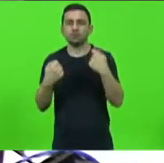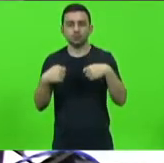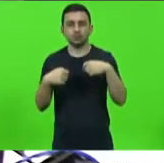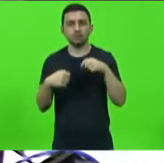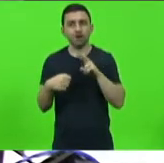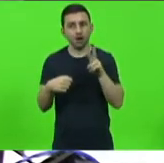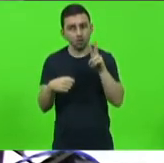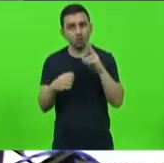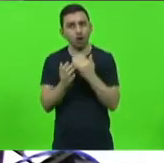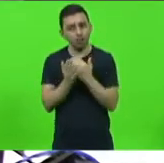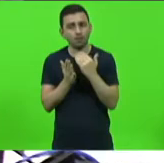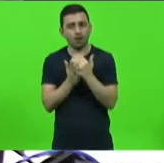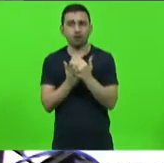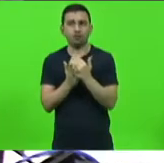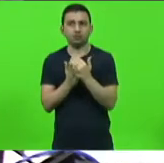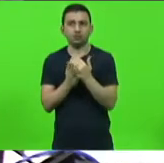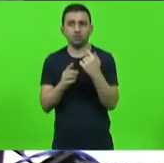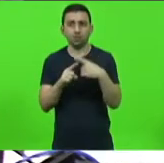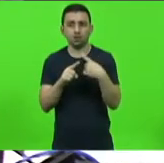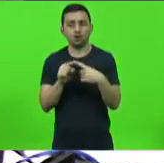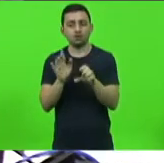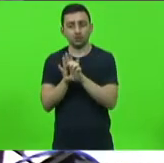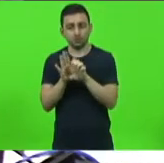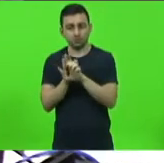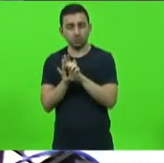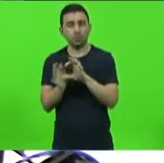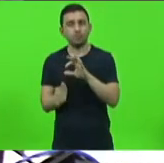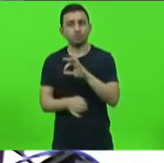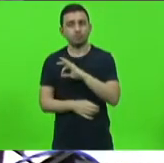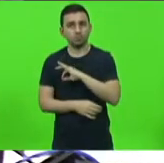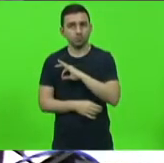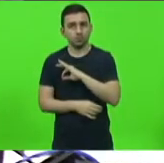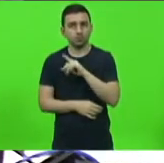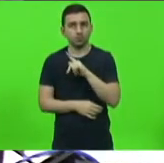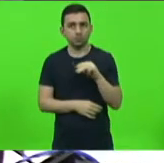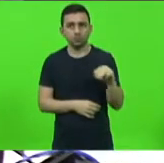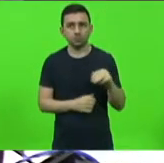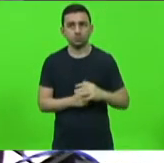pouco superior também, pelo Estatuto da Polícia Militar.